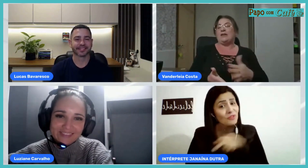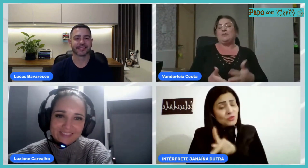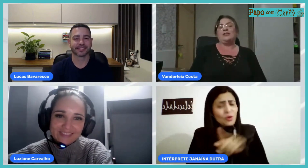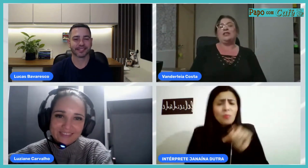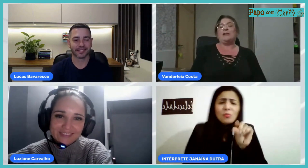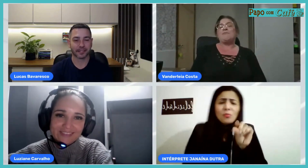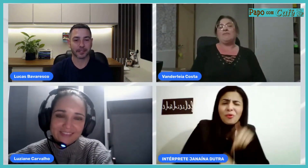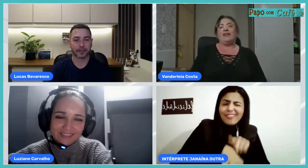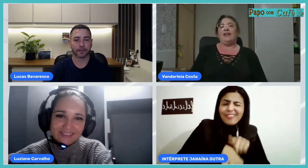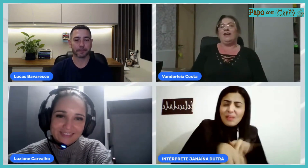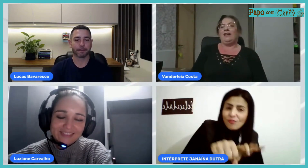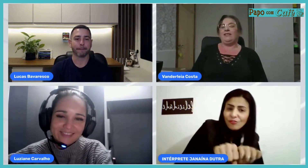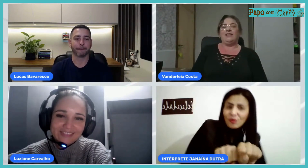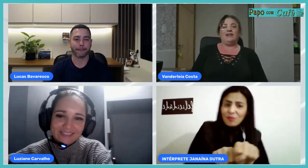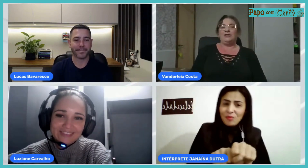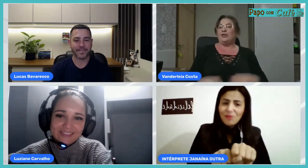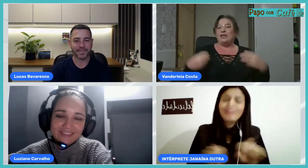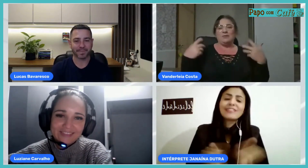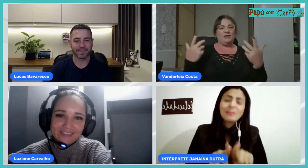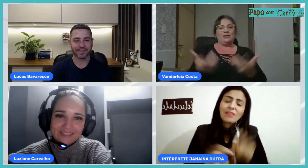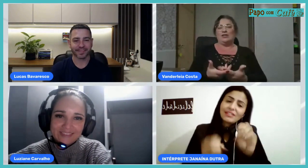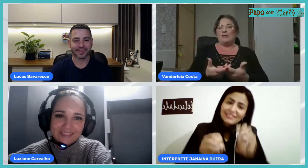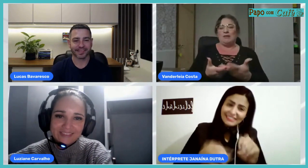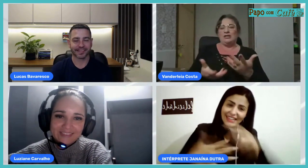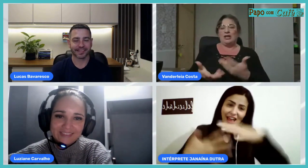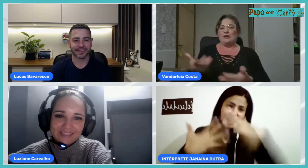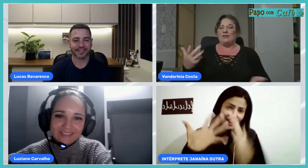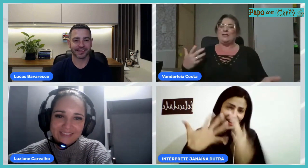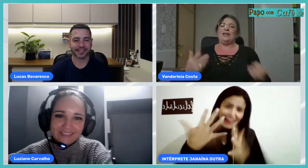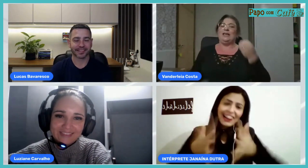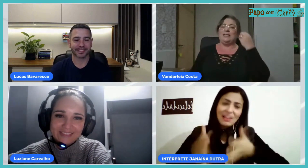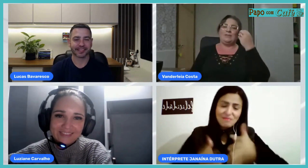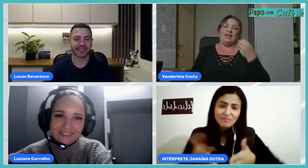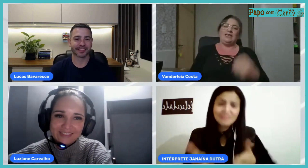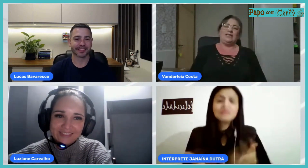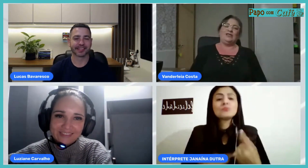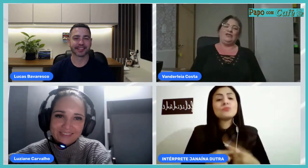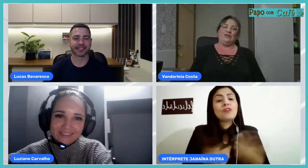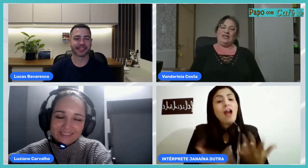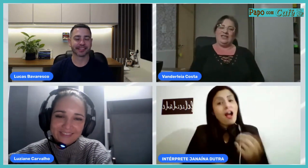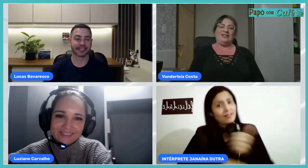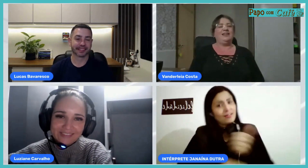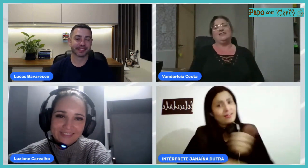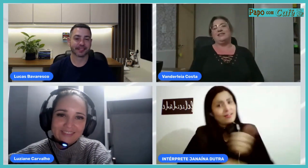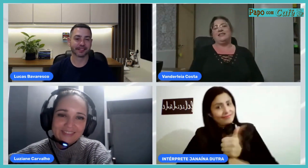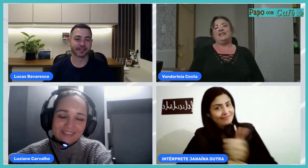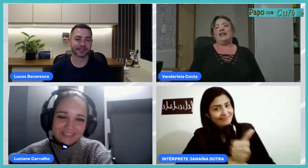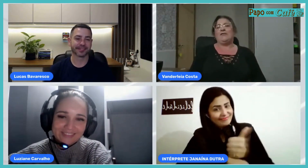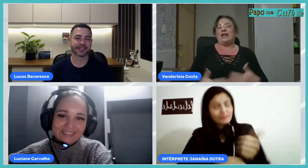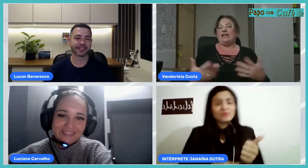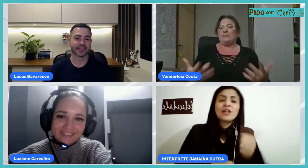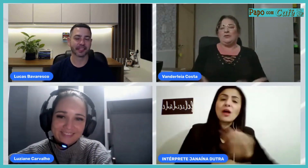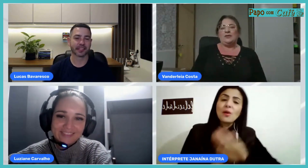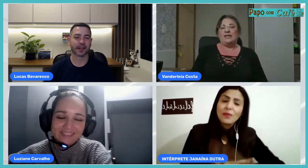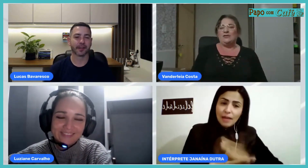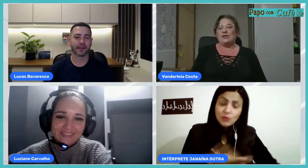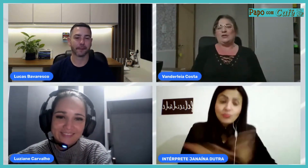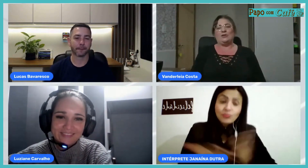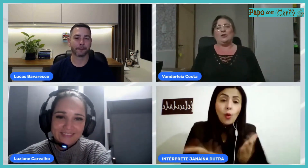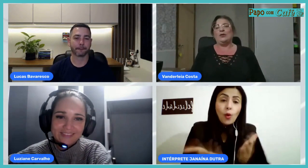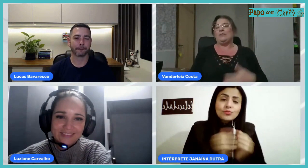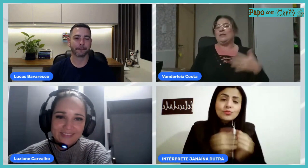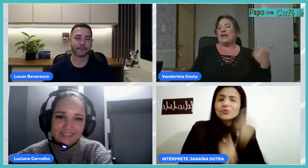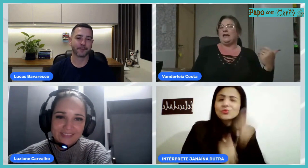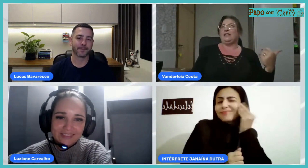de intérprete, né? Então, estou aqui para hoje compartilhar com vocês experiências de vida, né? Falar da profissão